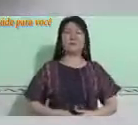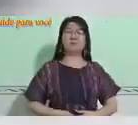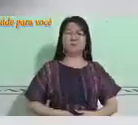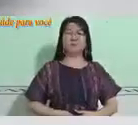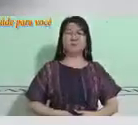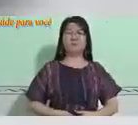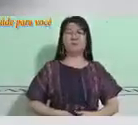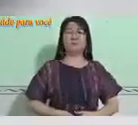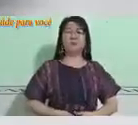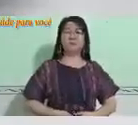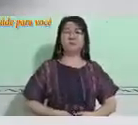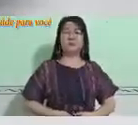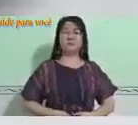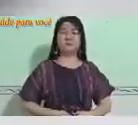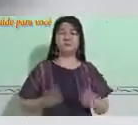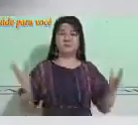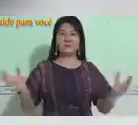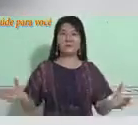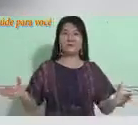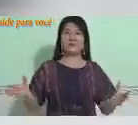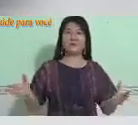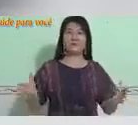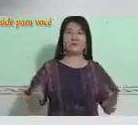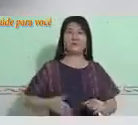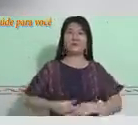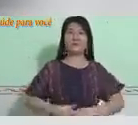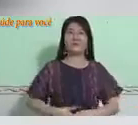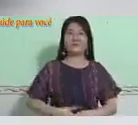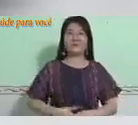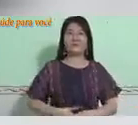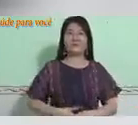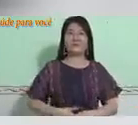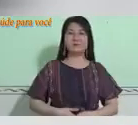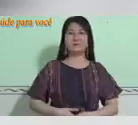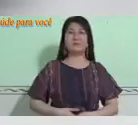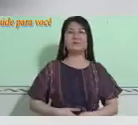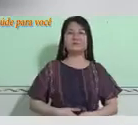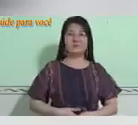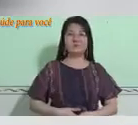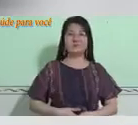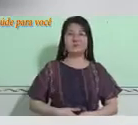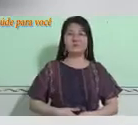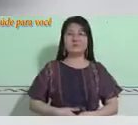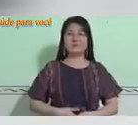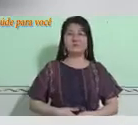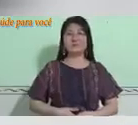EMBOERASTFERODLEMASJMAISCOMUMEMCRIANC cedilha AS é jovens adultos, vírgula, pode acontecer em qualquer idade.